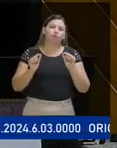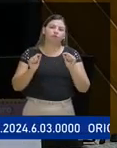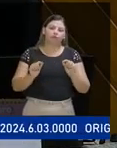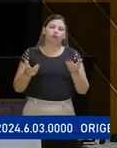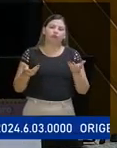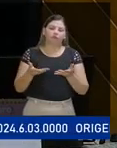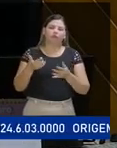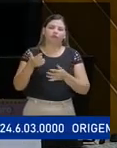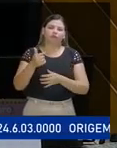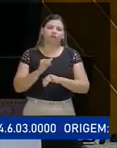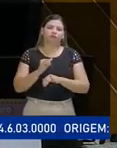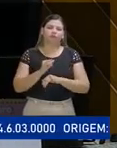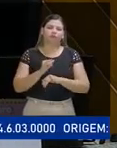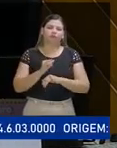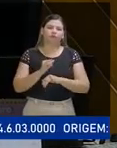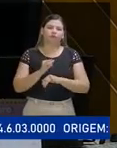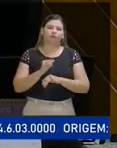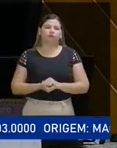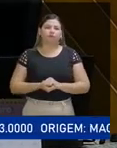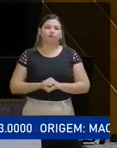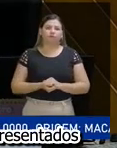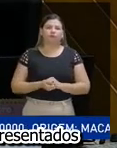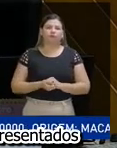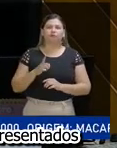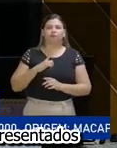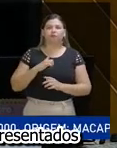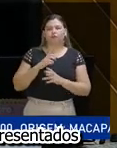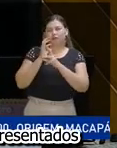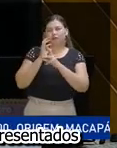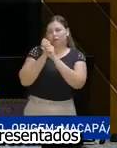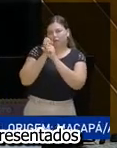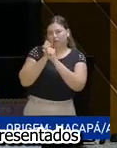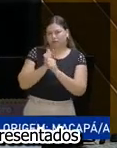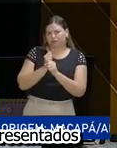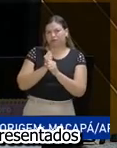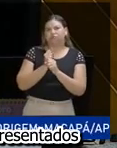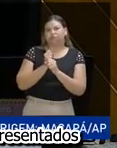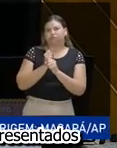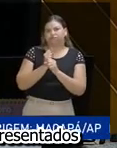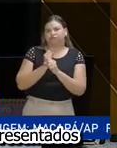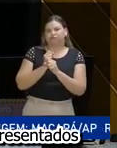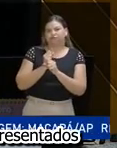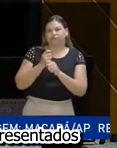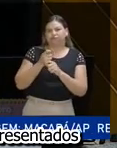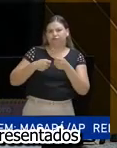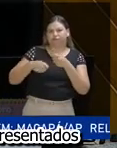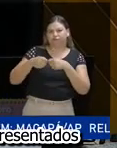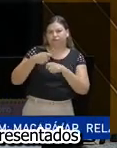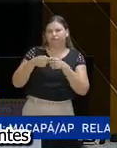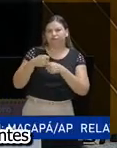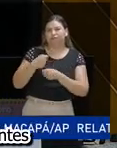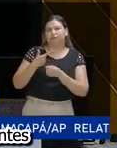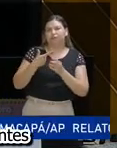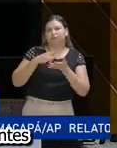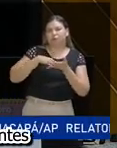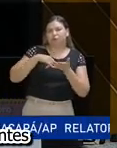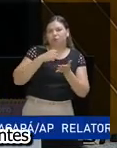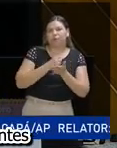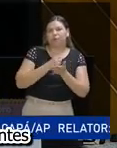fez. A aprovação com ressalva das contas, tendo em vista que os documentos não foram apresentados de